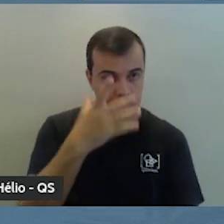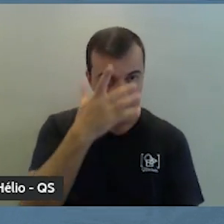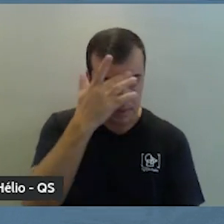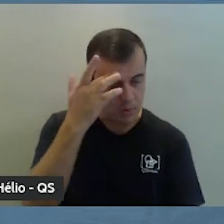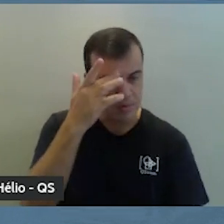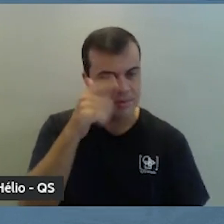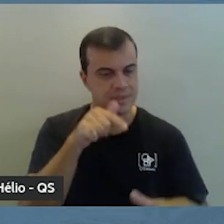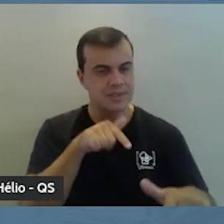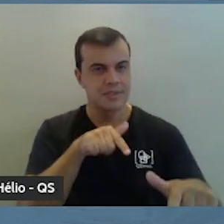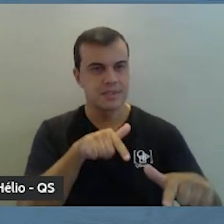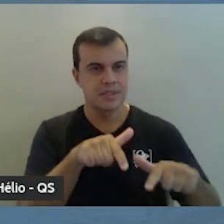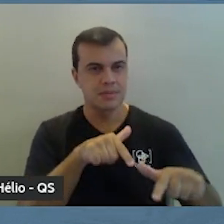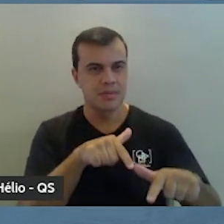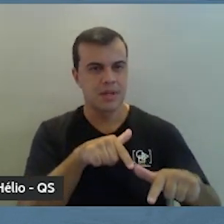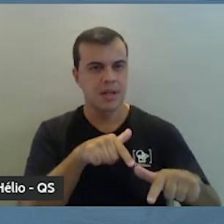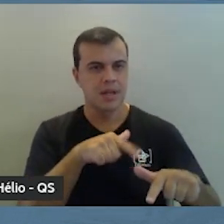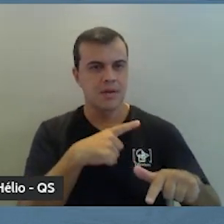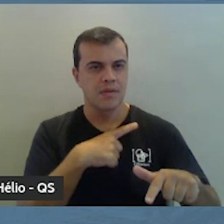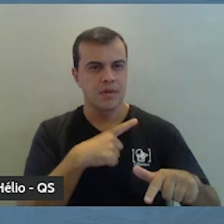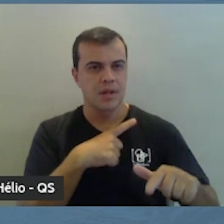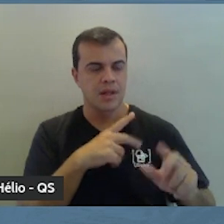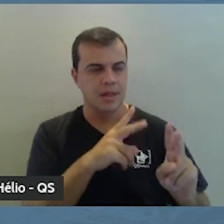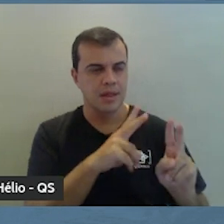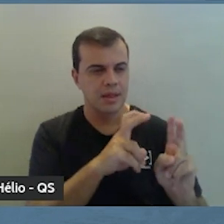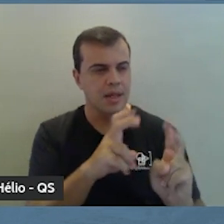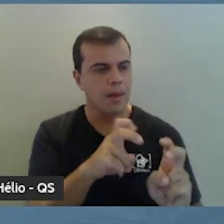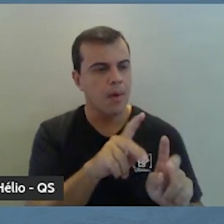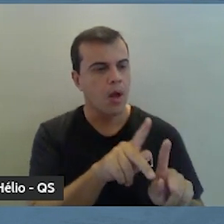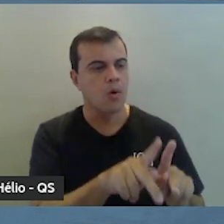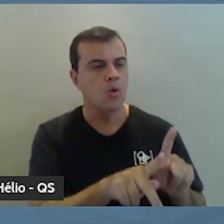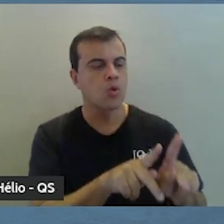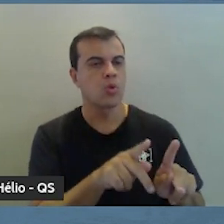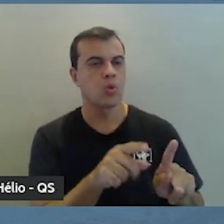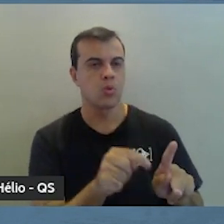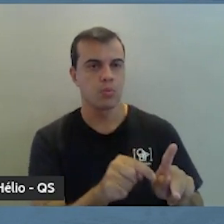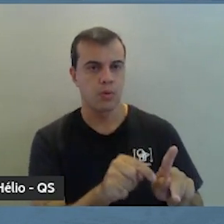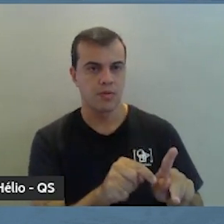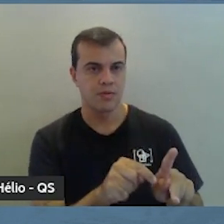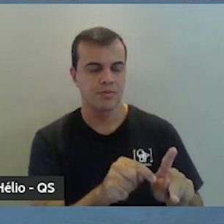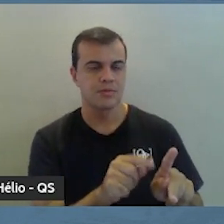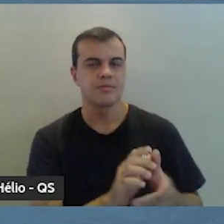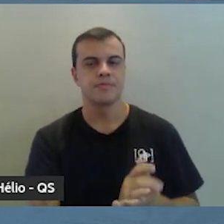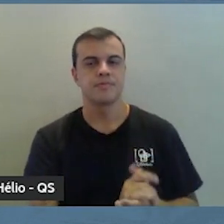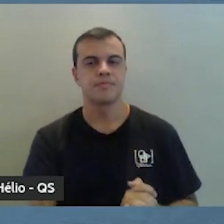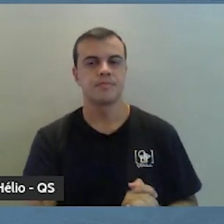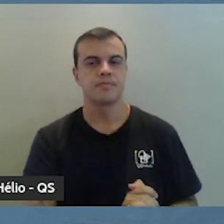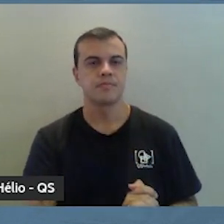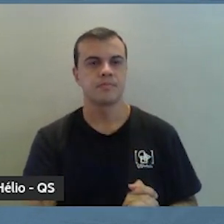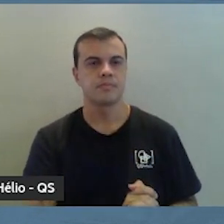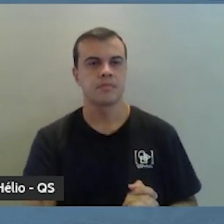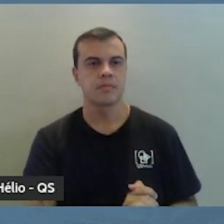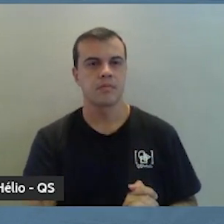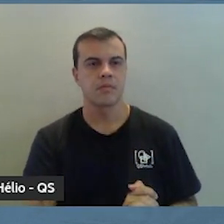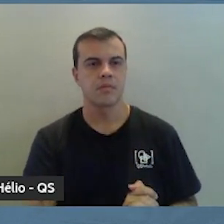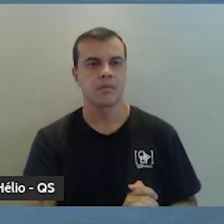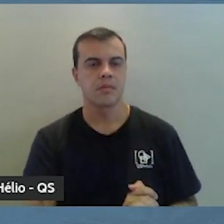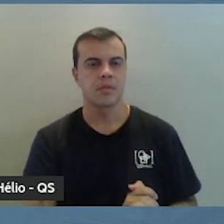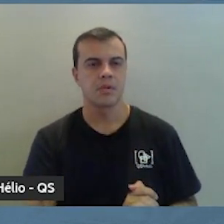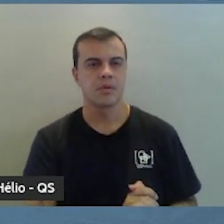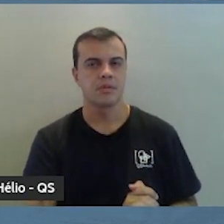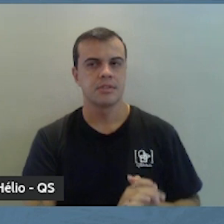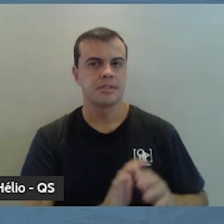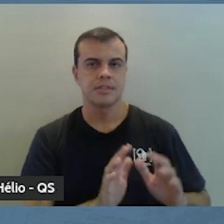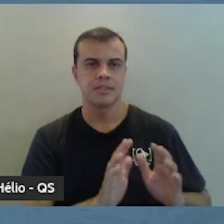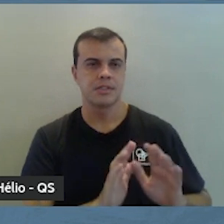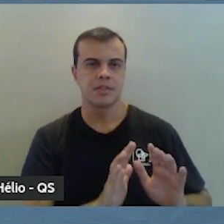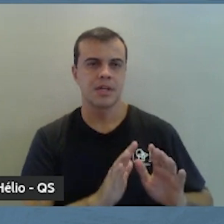trabalhavam de maneira mais intensa os temas populares, de forma... Isso não,